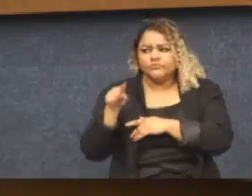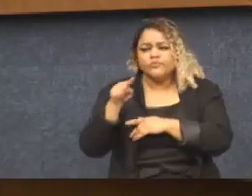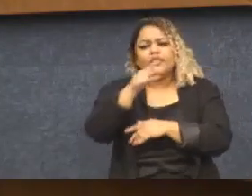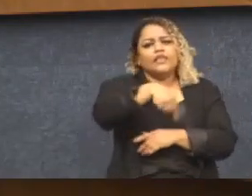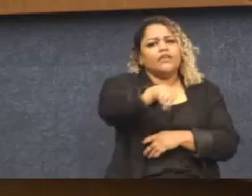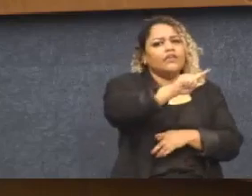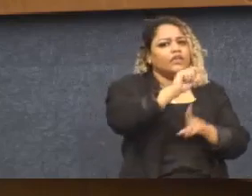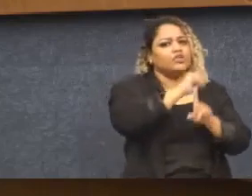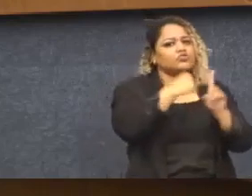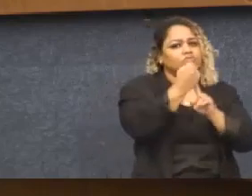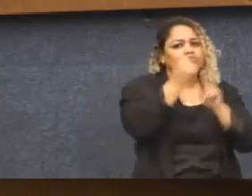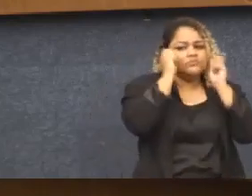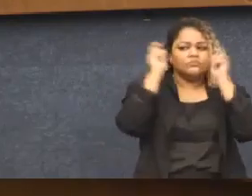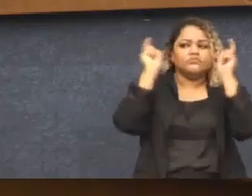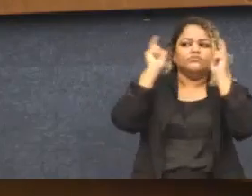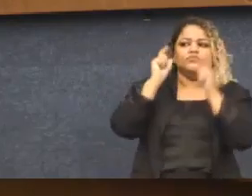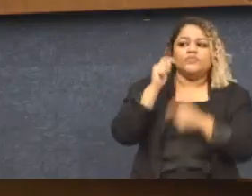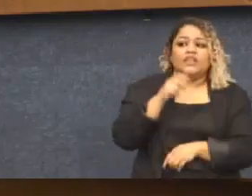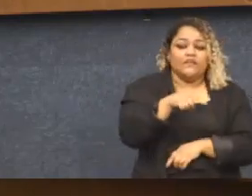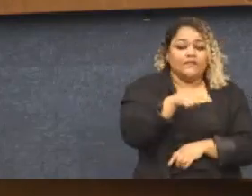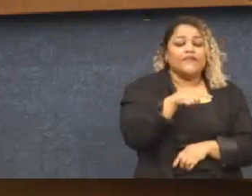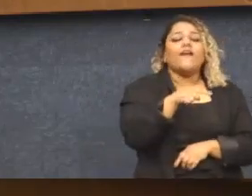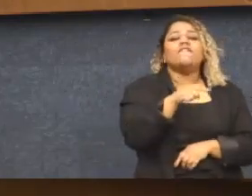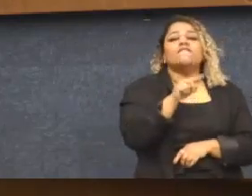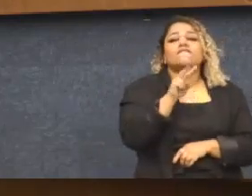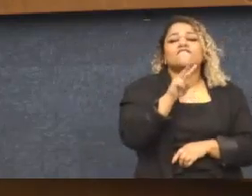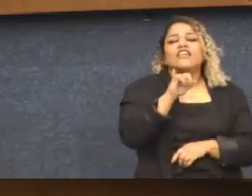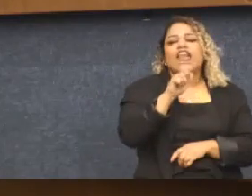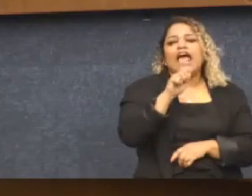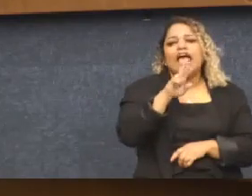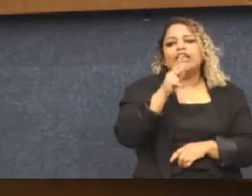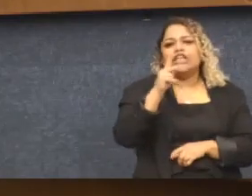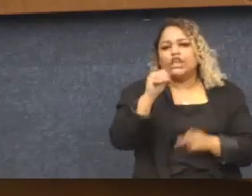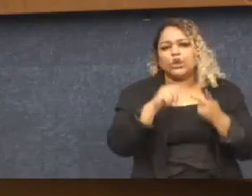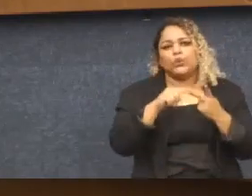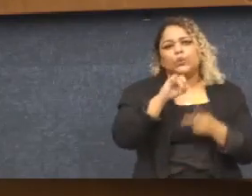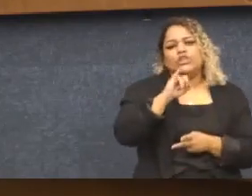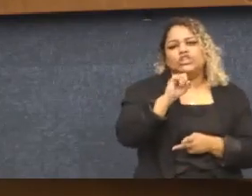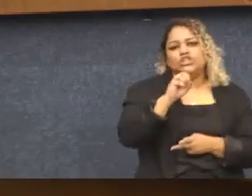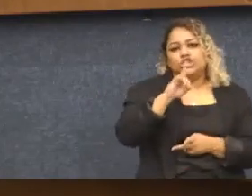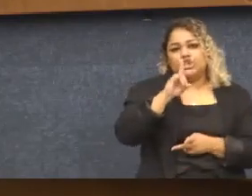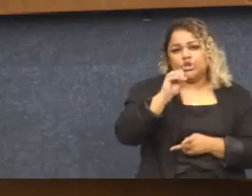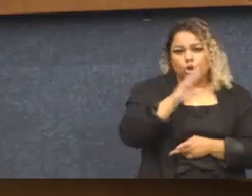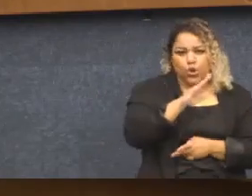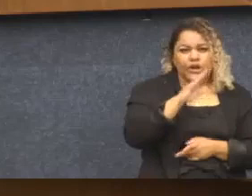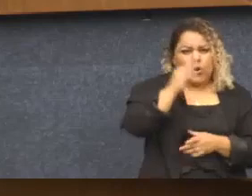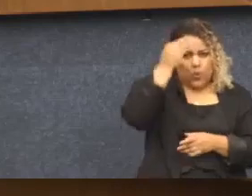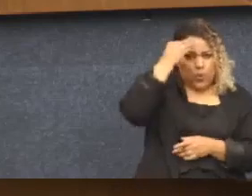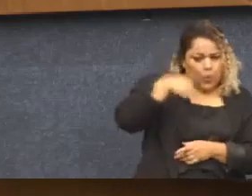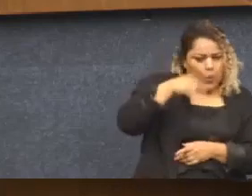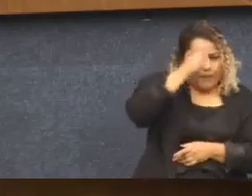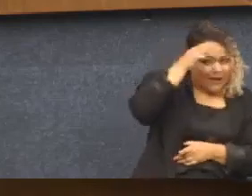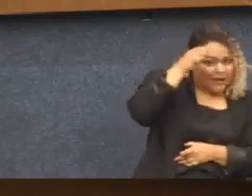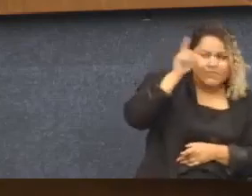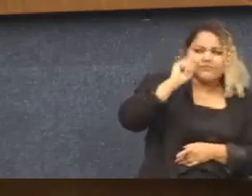Essa história de Vilarinho e Isidora não é culpa da Câmara. Prefeitura, assuma os seus atos.